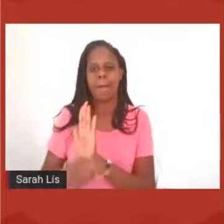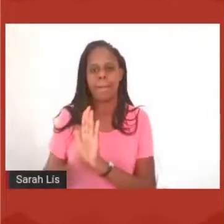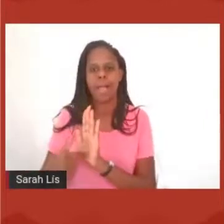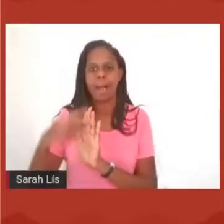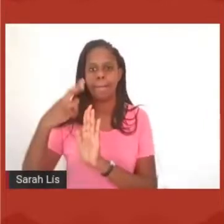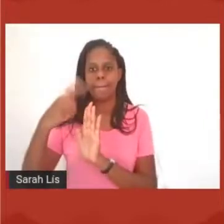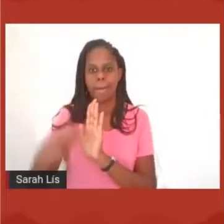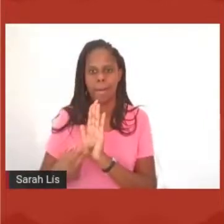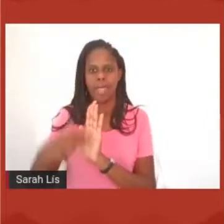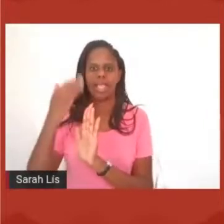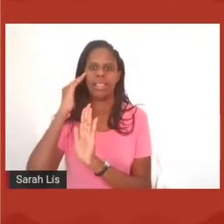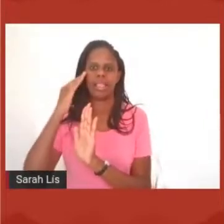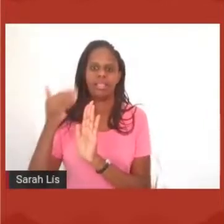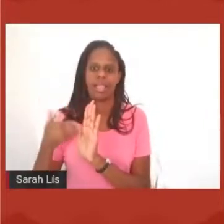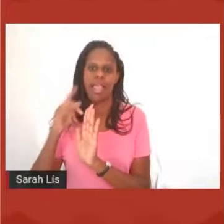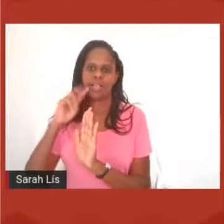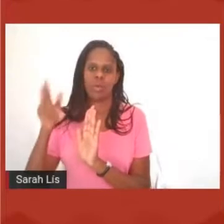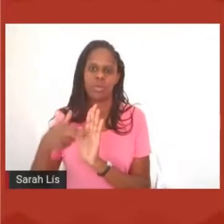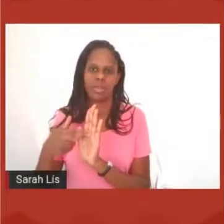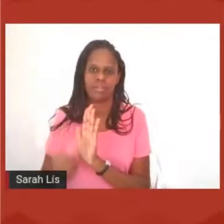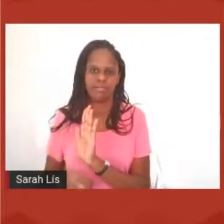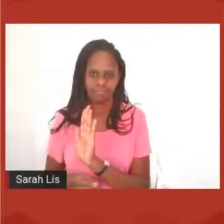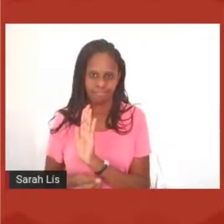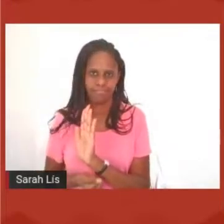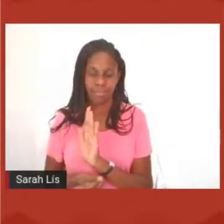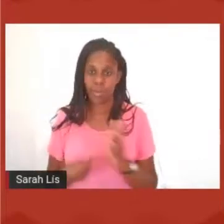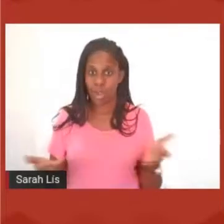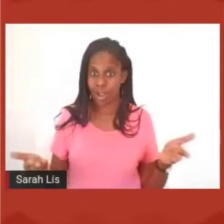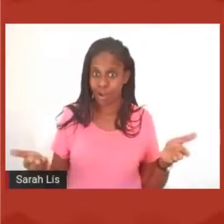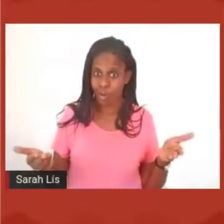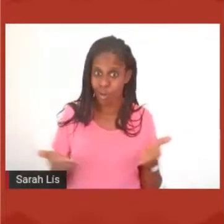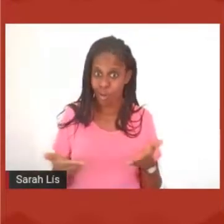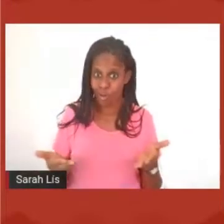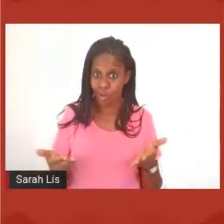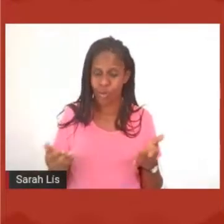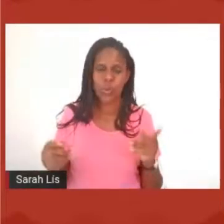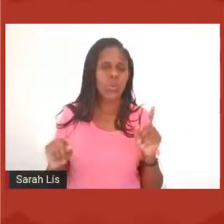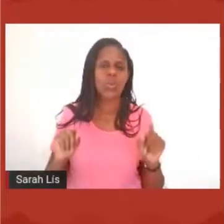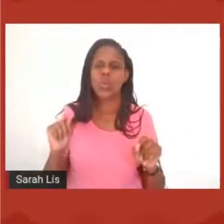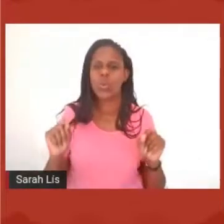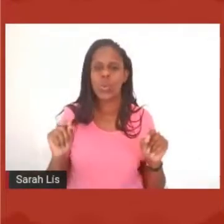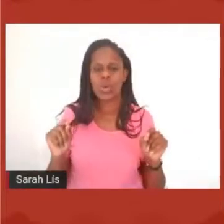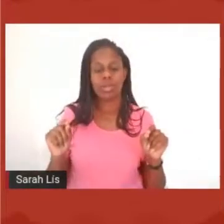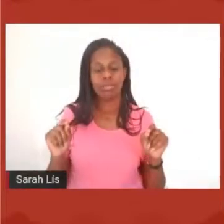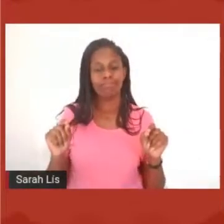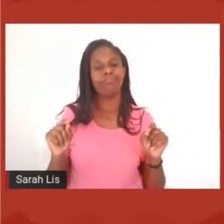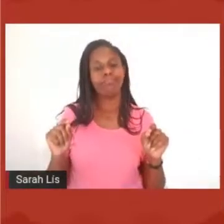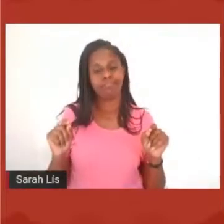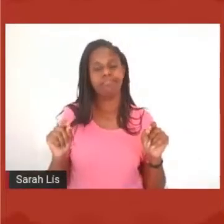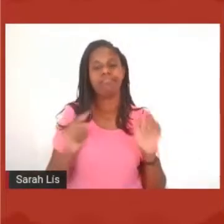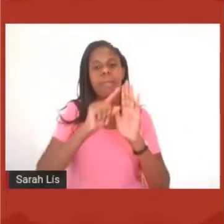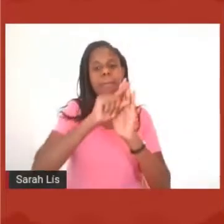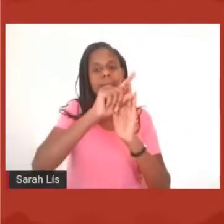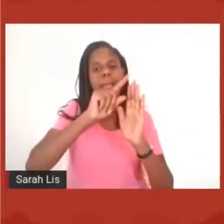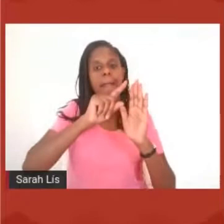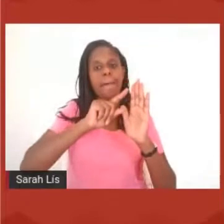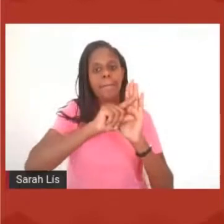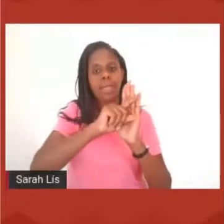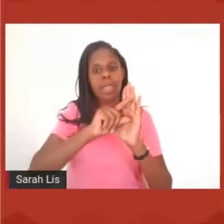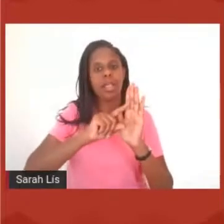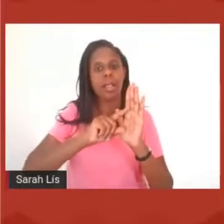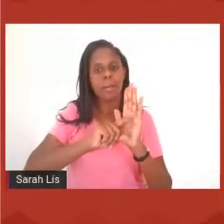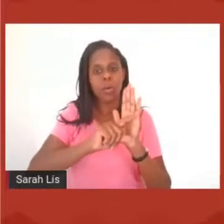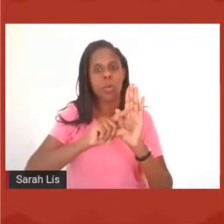as perguntas, certo? Então, esse primeiro momento é levantar o que está por trás, quais são as perguntas que estão por trás